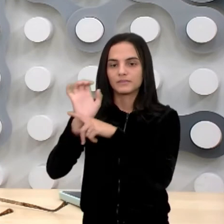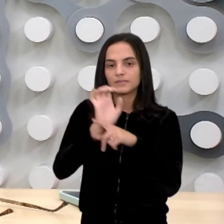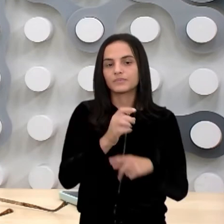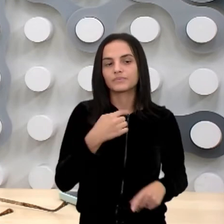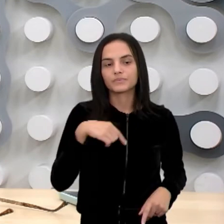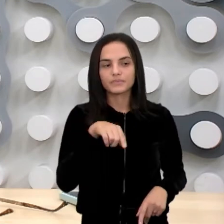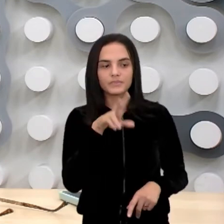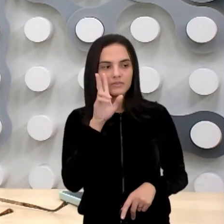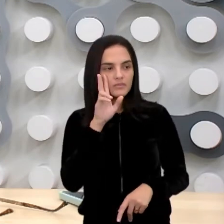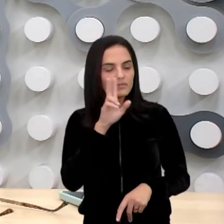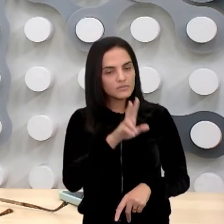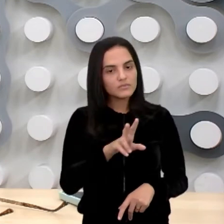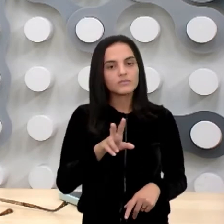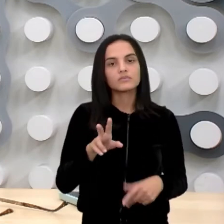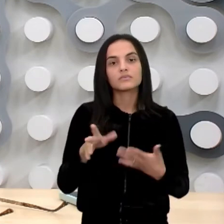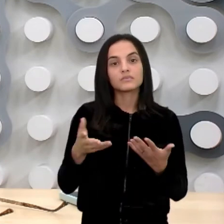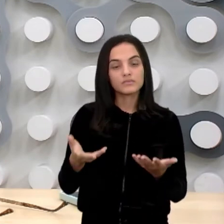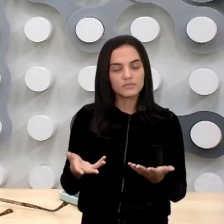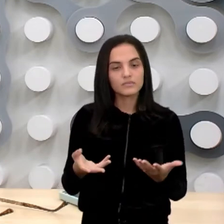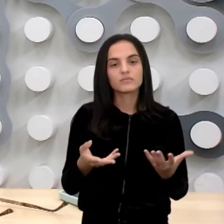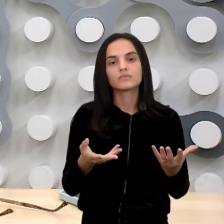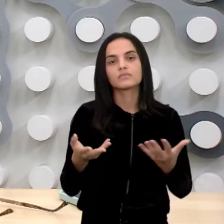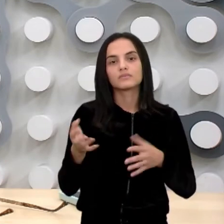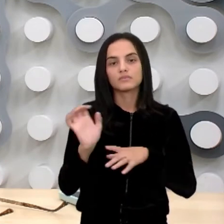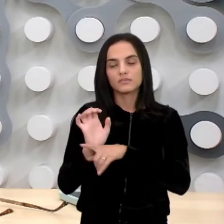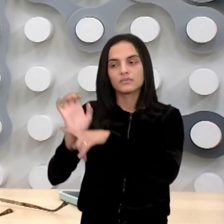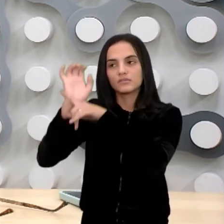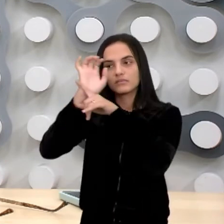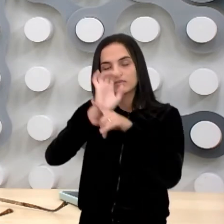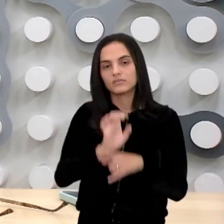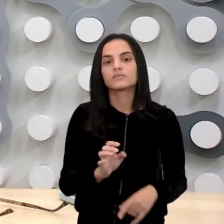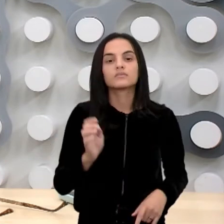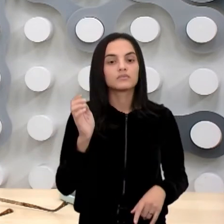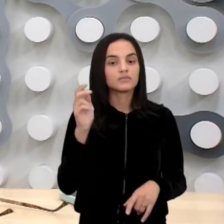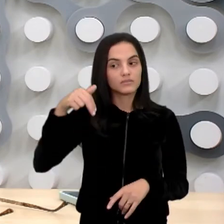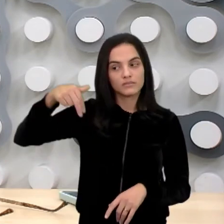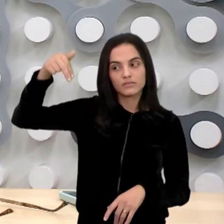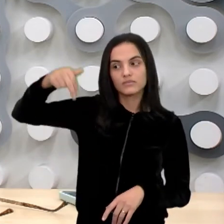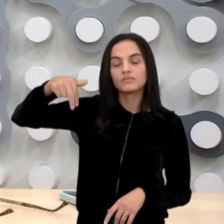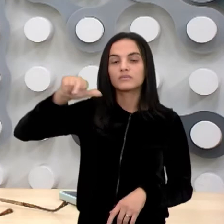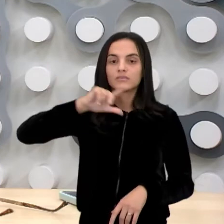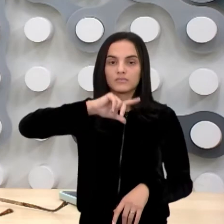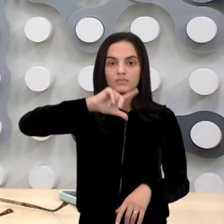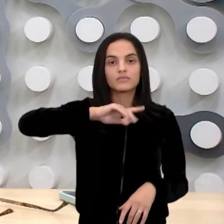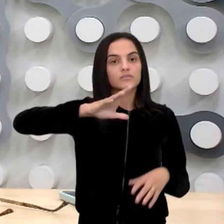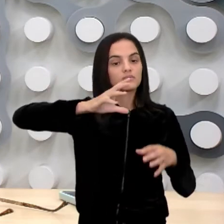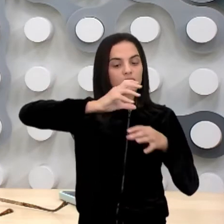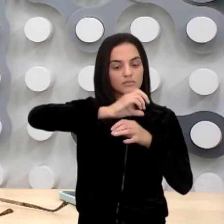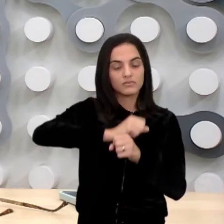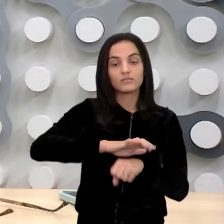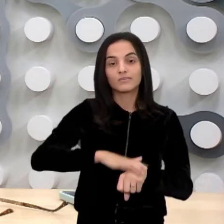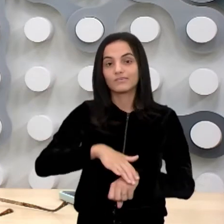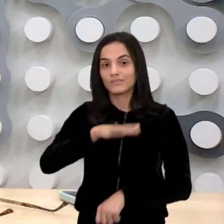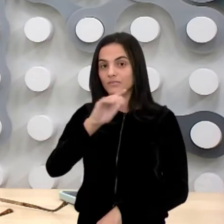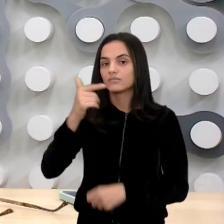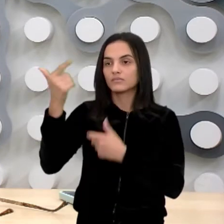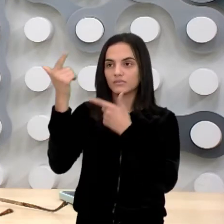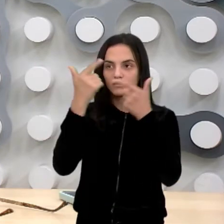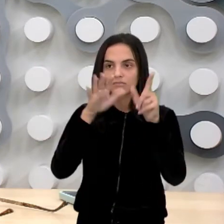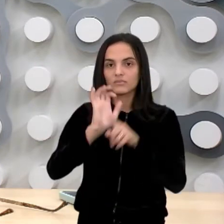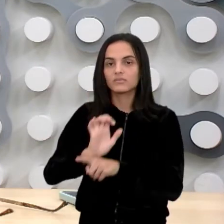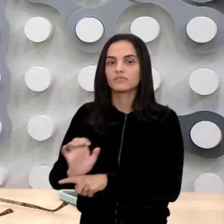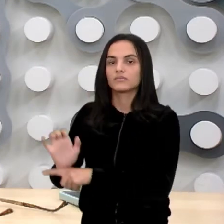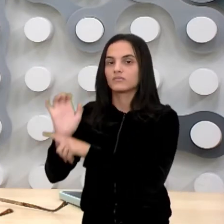vendo Pernambuco, que é um estado nordestino, né, que tem uma projeção aí de tempo médio maior do que outros estados